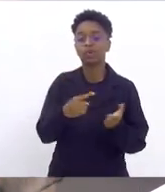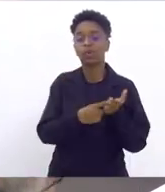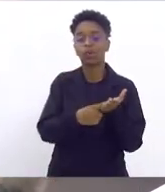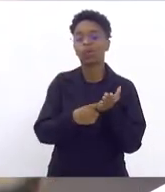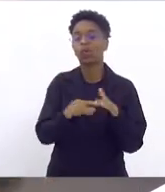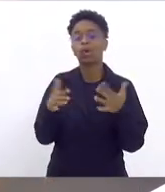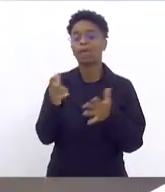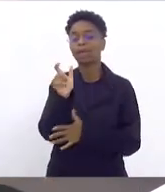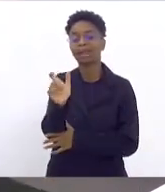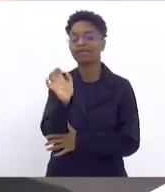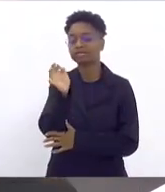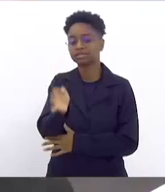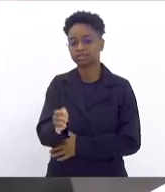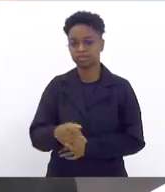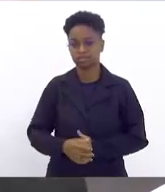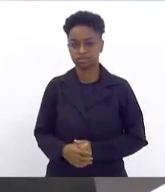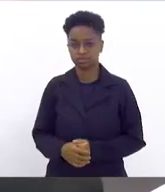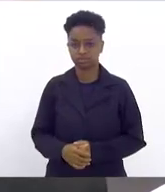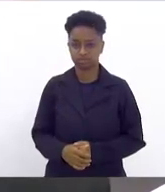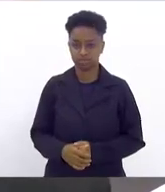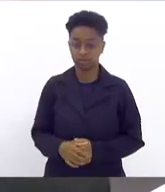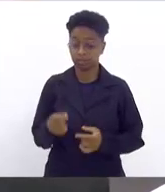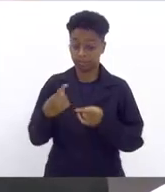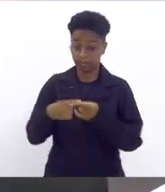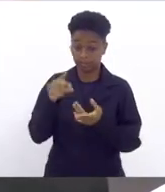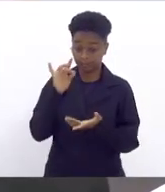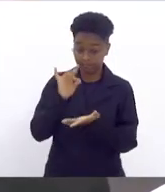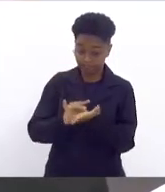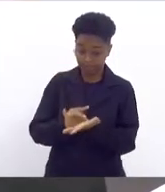de um termo. Porque ele, na verdade, ele fala: olha,